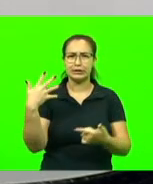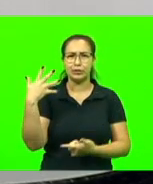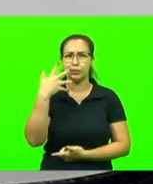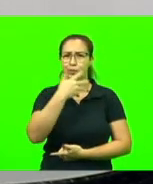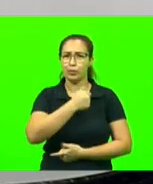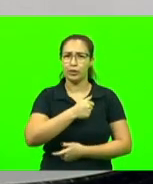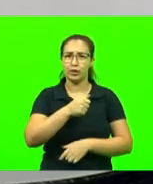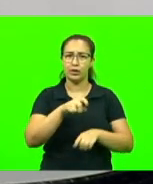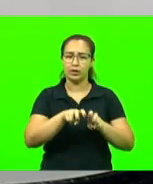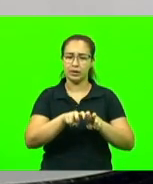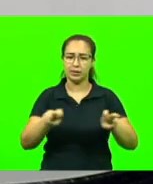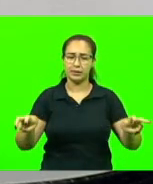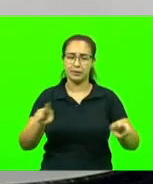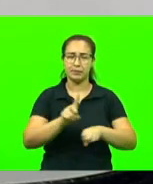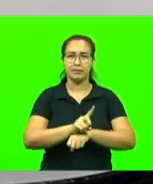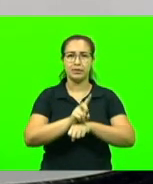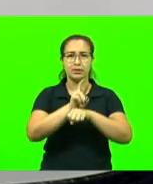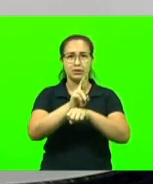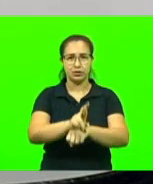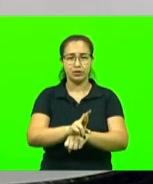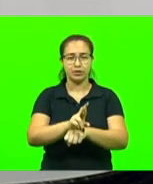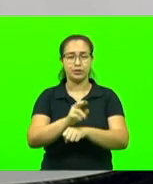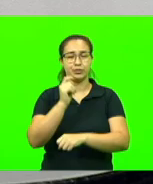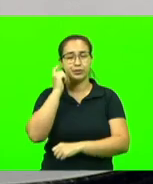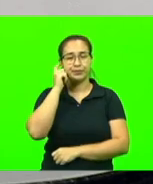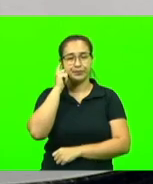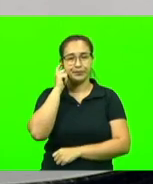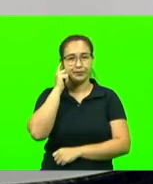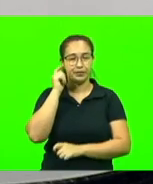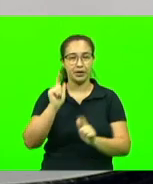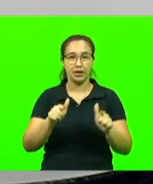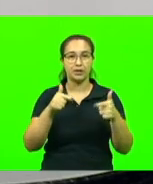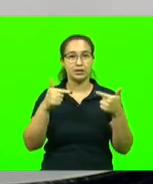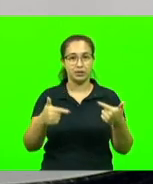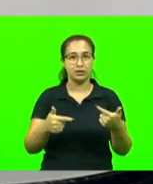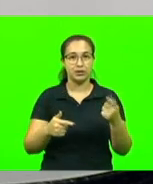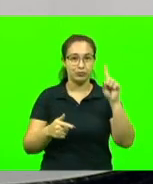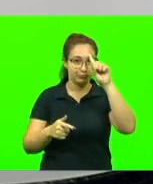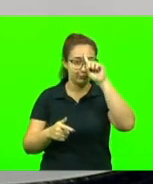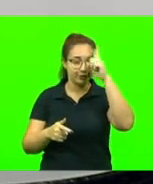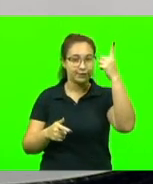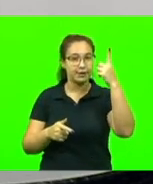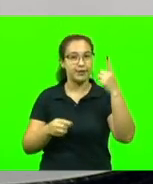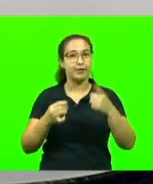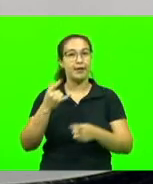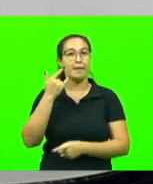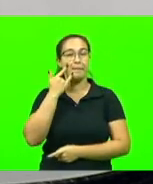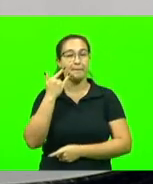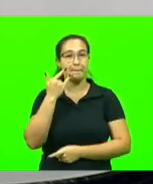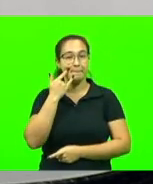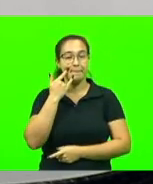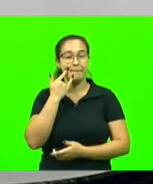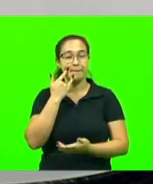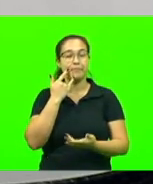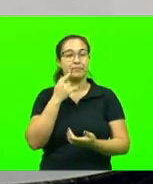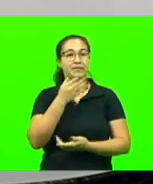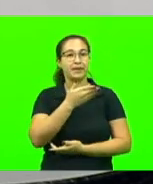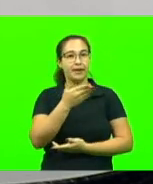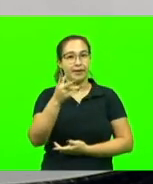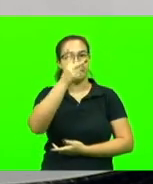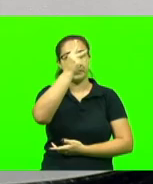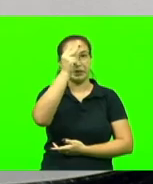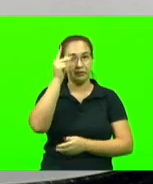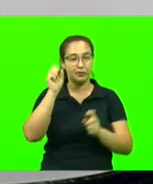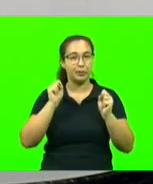diretora no ano pretérito, ação ainda liderada pelo presidente Mauro, de abrir aqui um espaço para os prefeitos. Isso